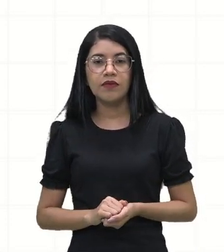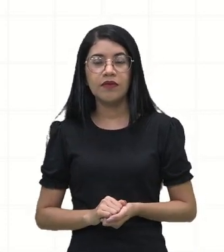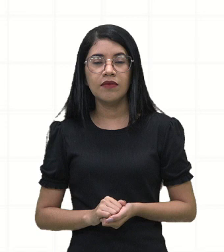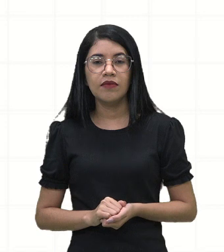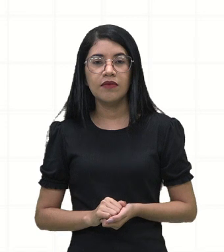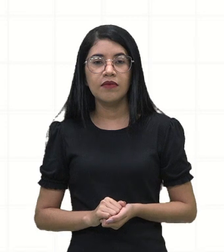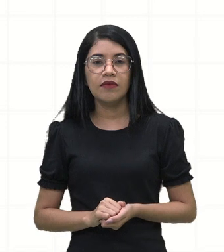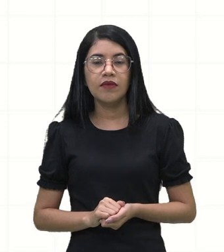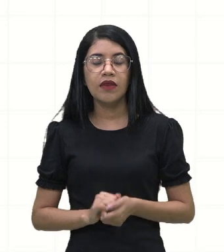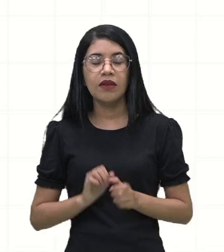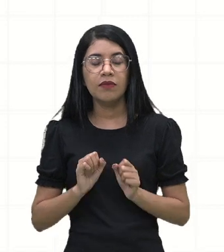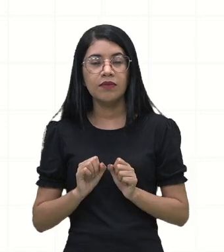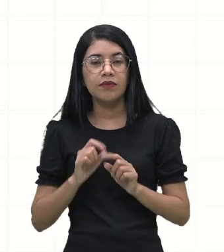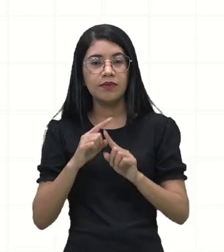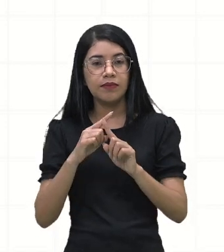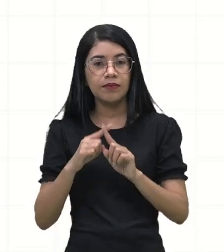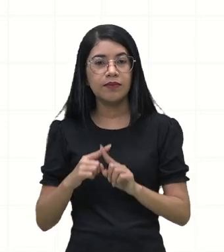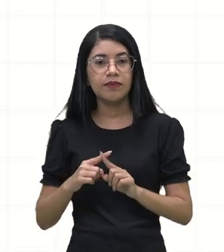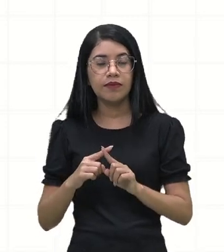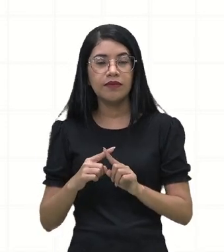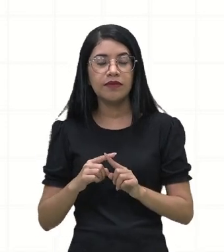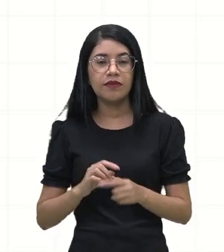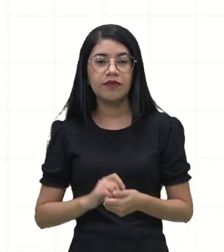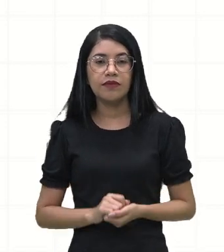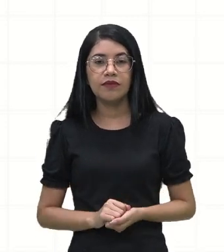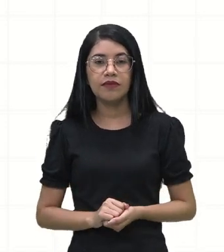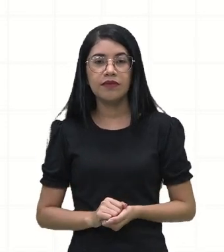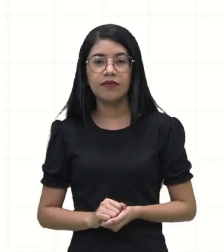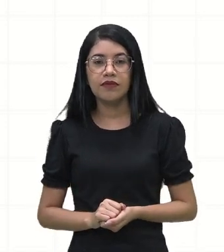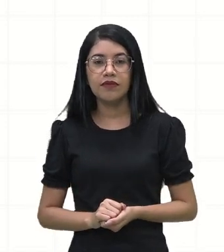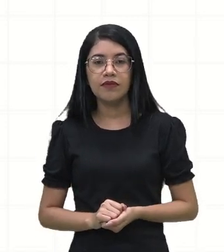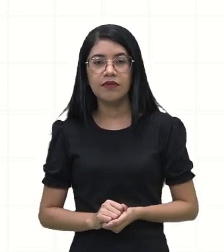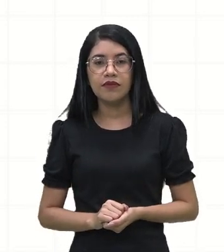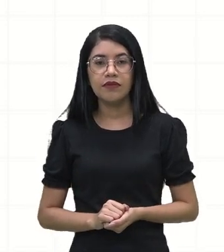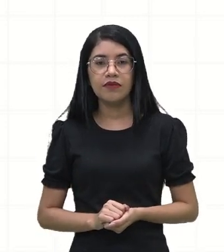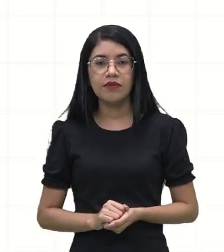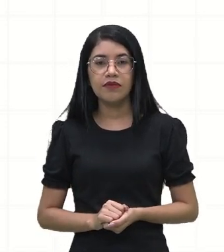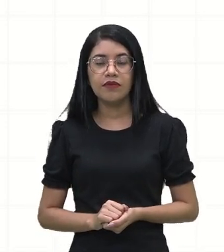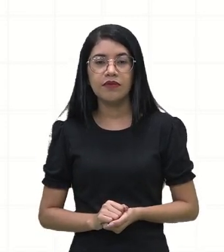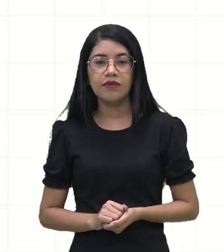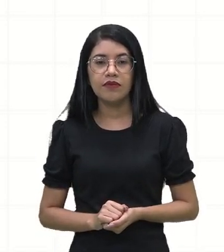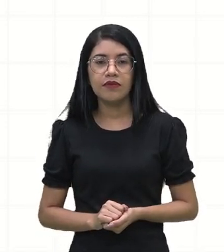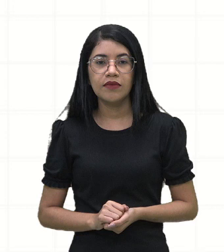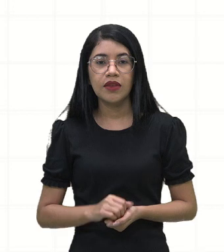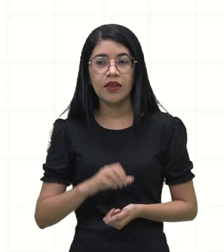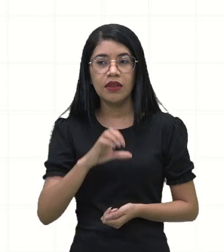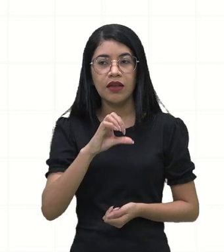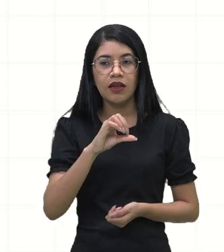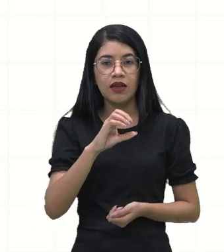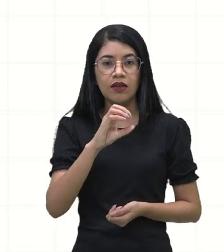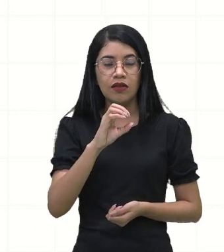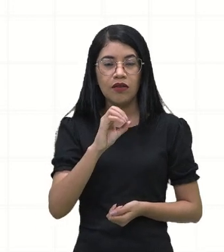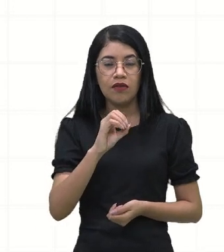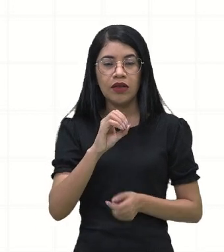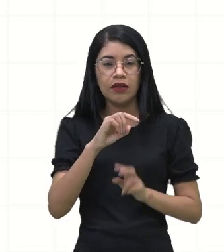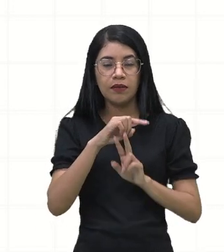Eu posso multiplicar aqui já, né, os nossos, que é 90